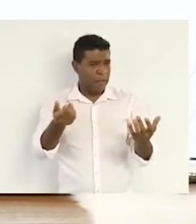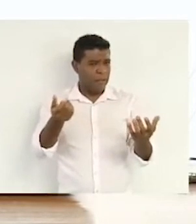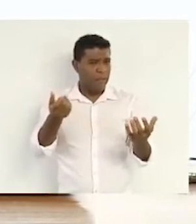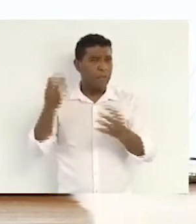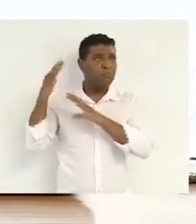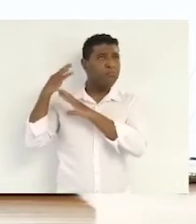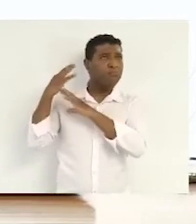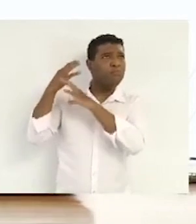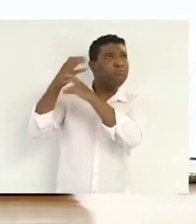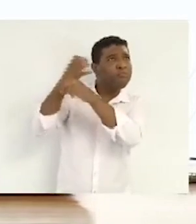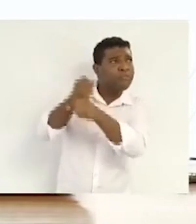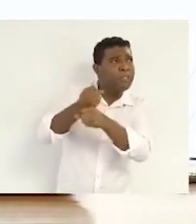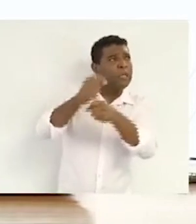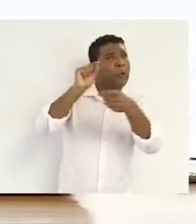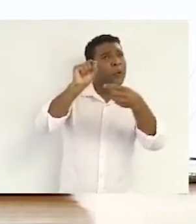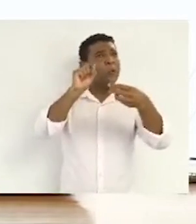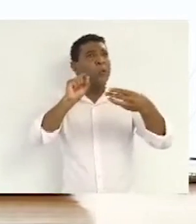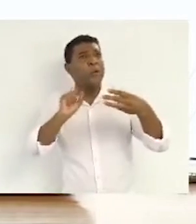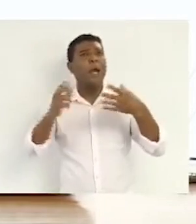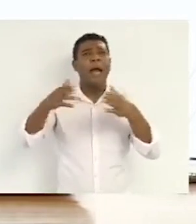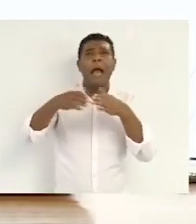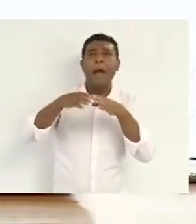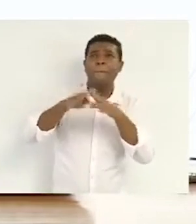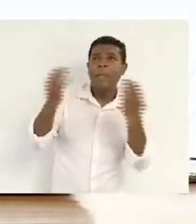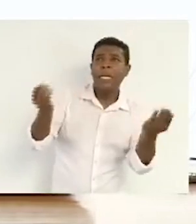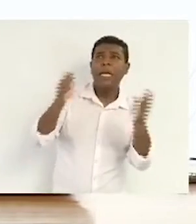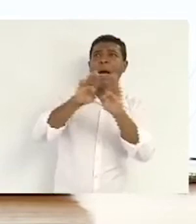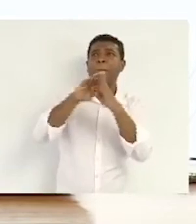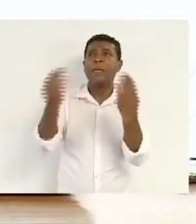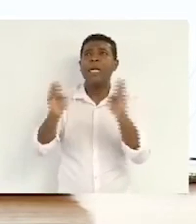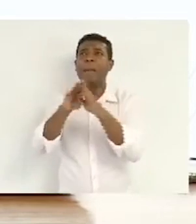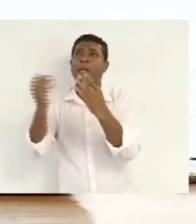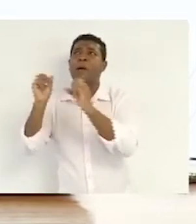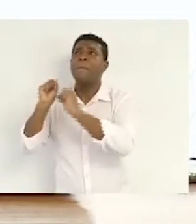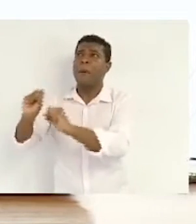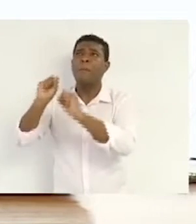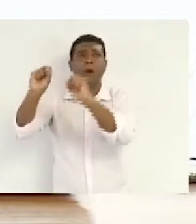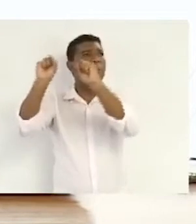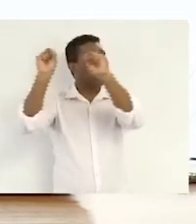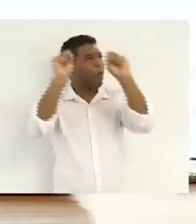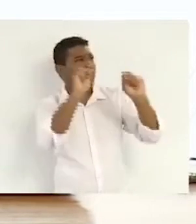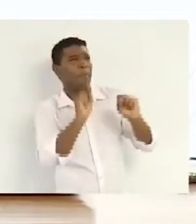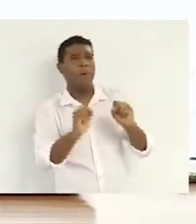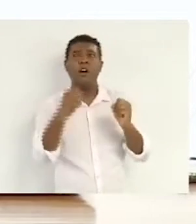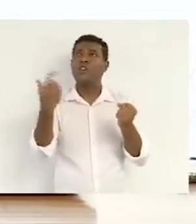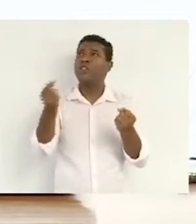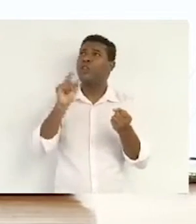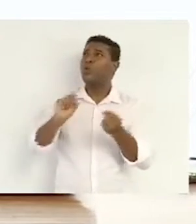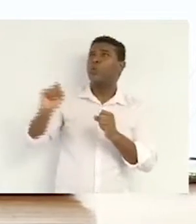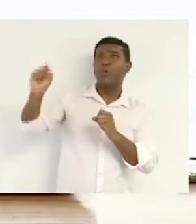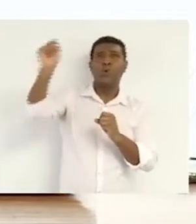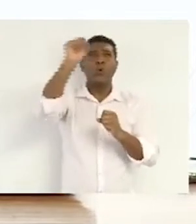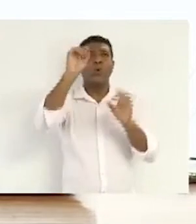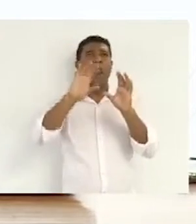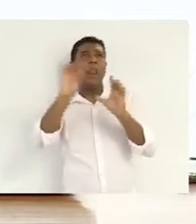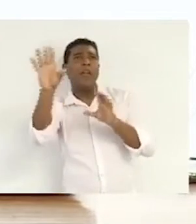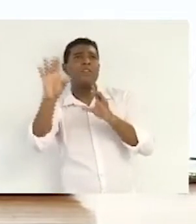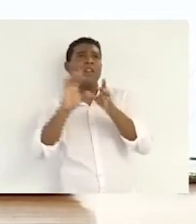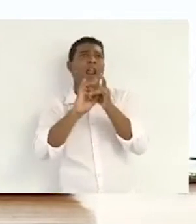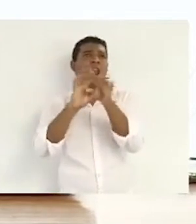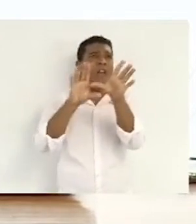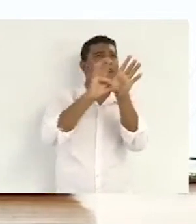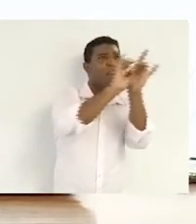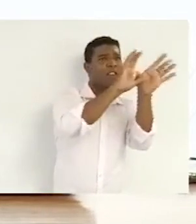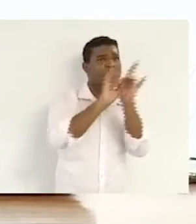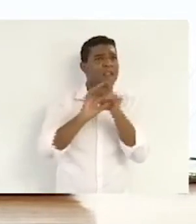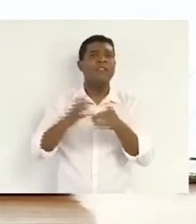fatores. Esse avanço para a onda amarela só foi possível porque nessa semana, fruto de